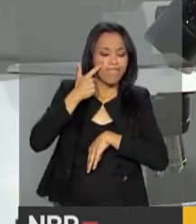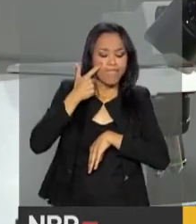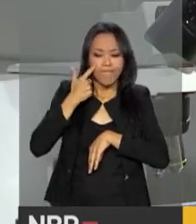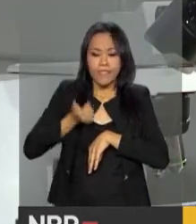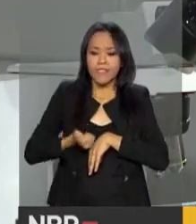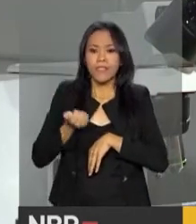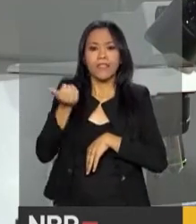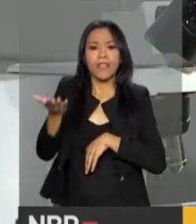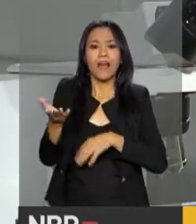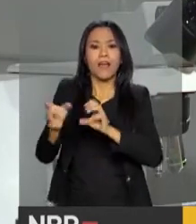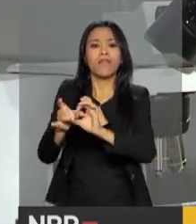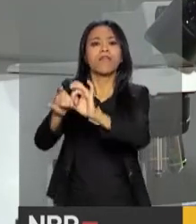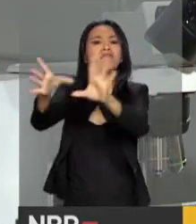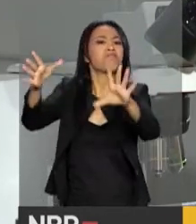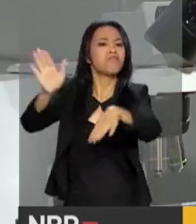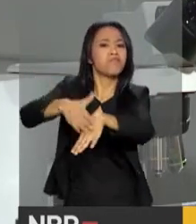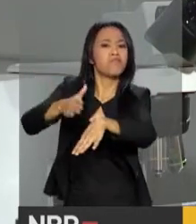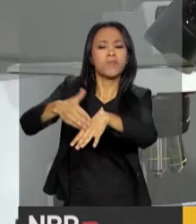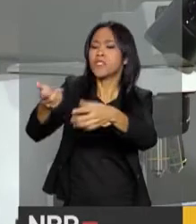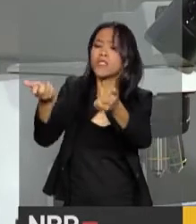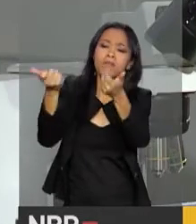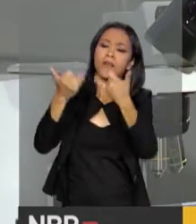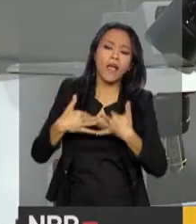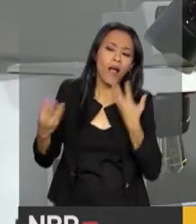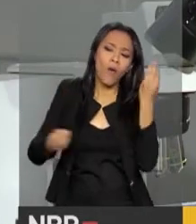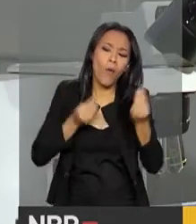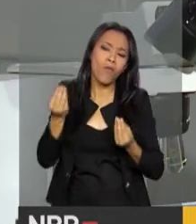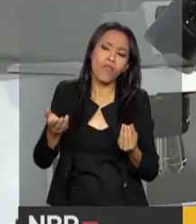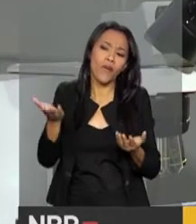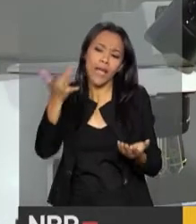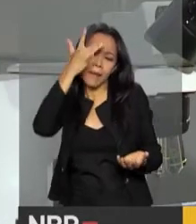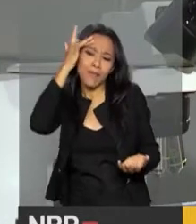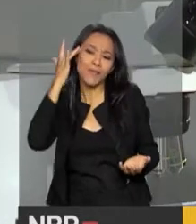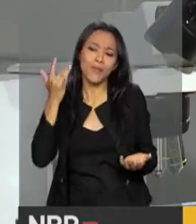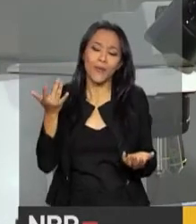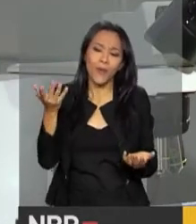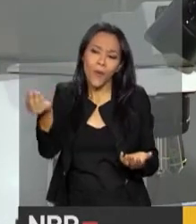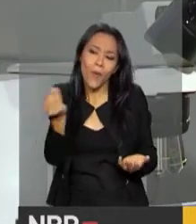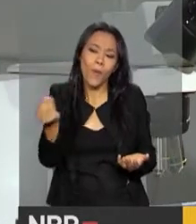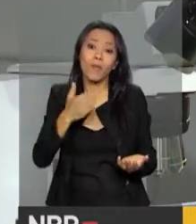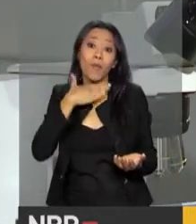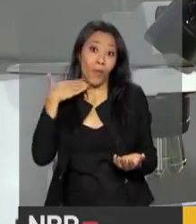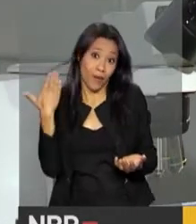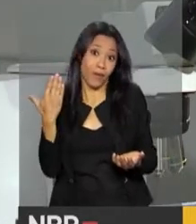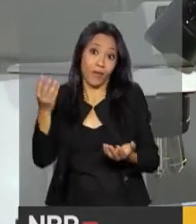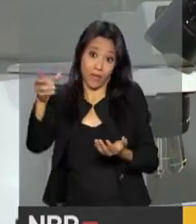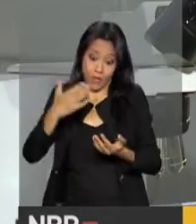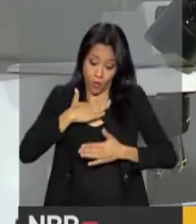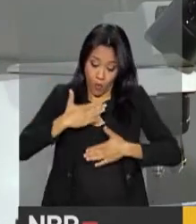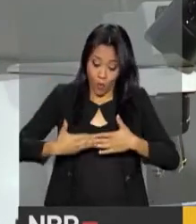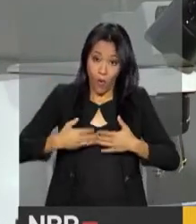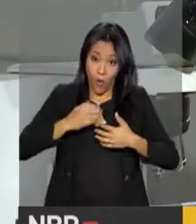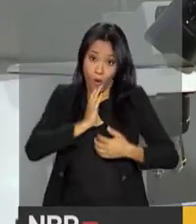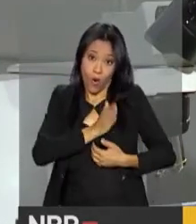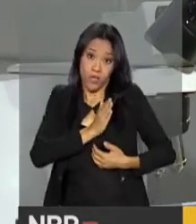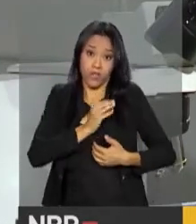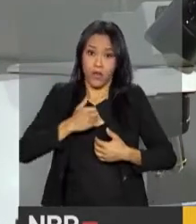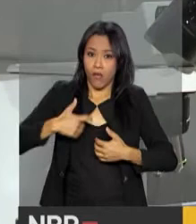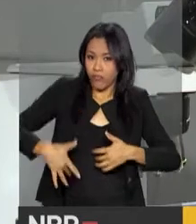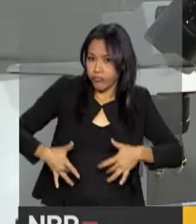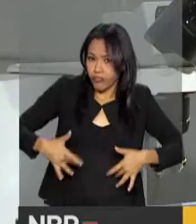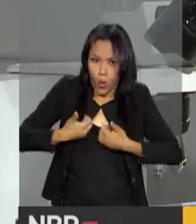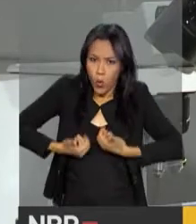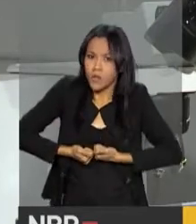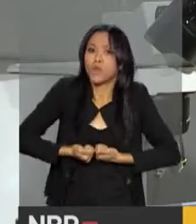liberdade para a família de nos contar como era aquela pessoa eu acho muito importante a gente manter apesar do